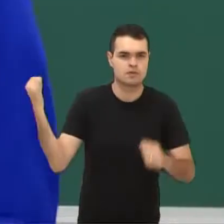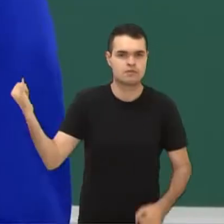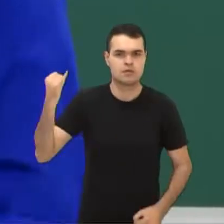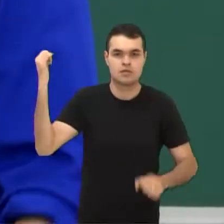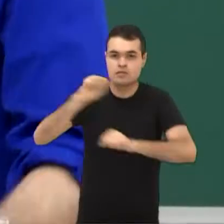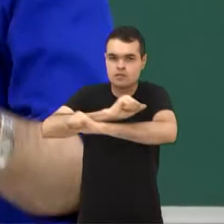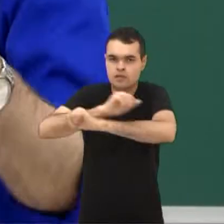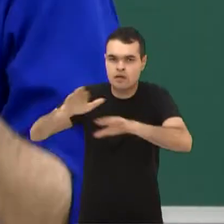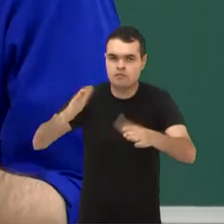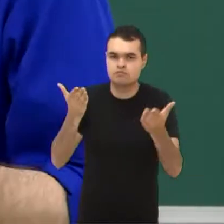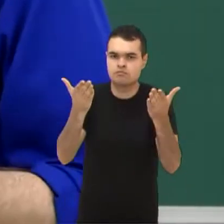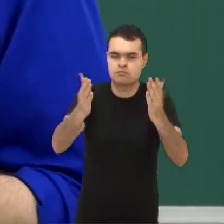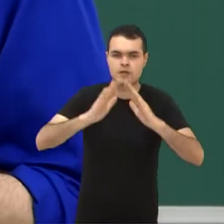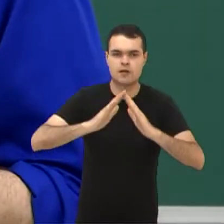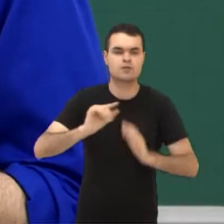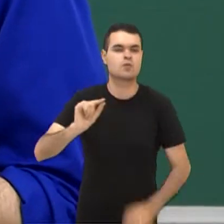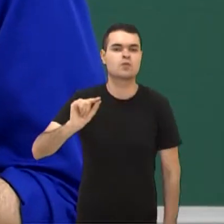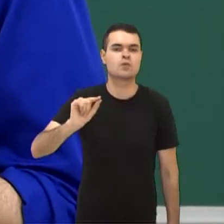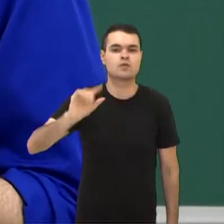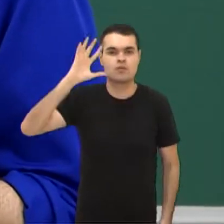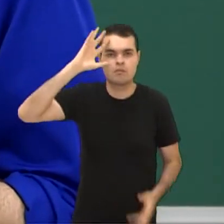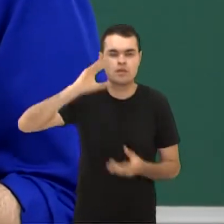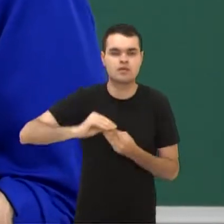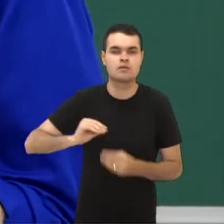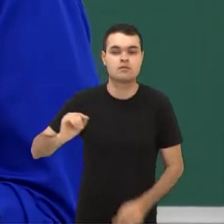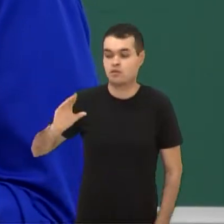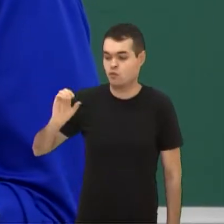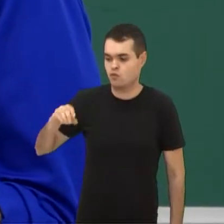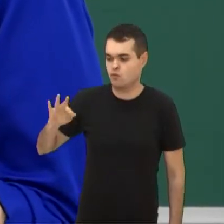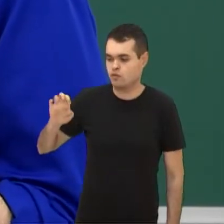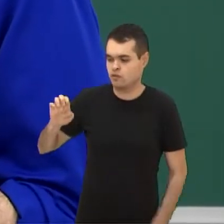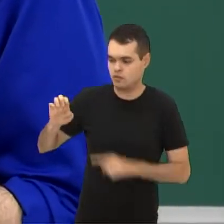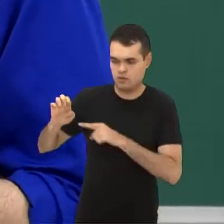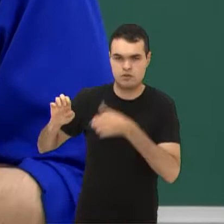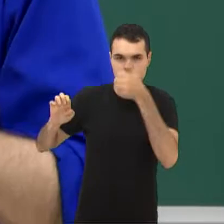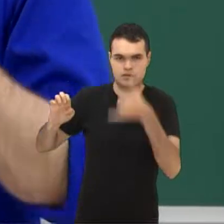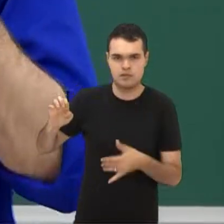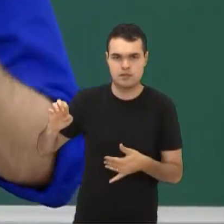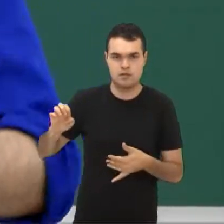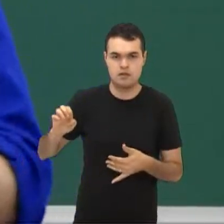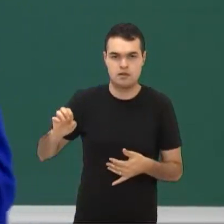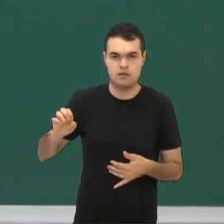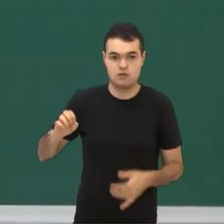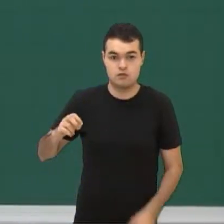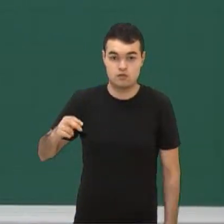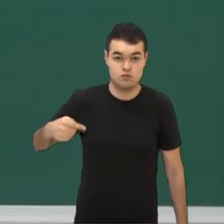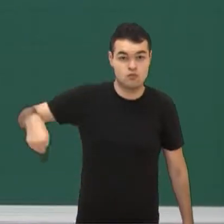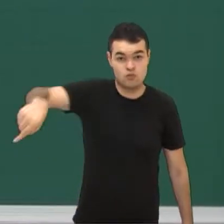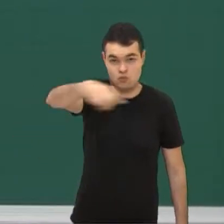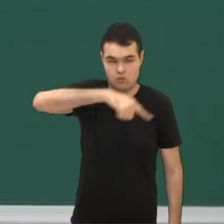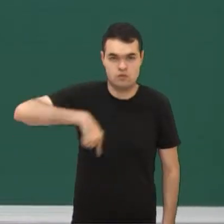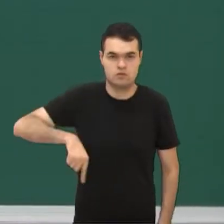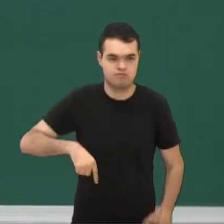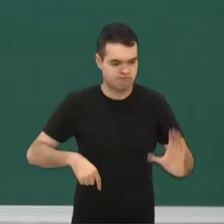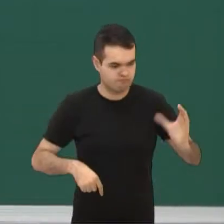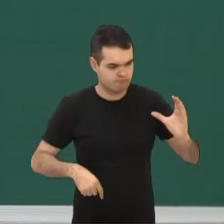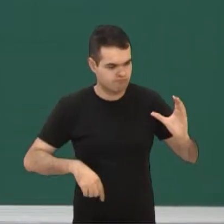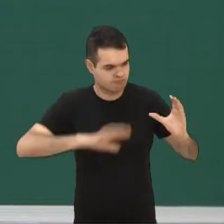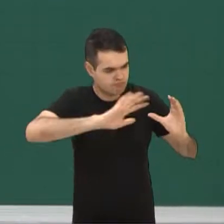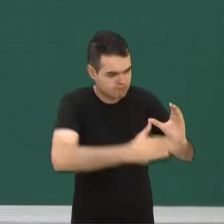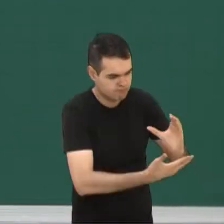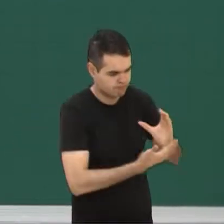isso aí em casa, o que o Augusto Conte defende é justamente que a gente utilize a ciência como instrumento para a